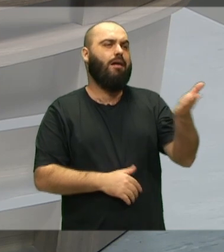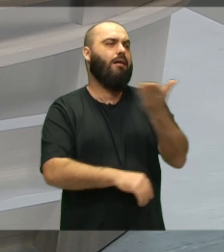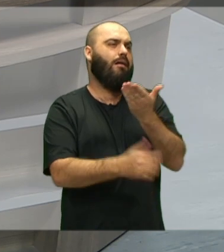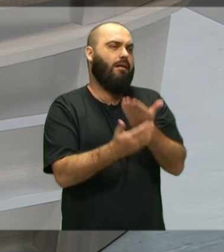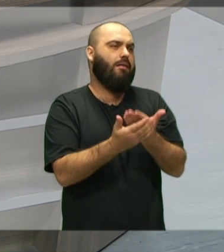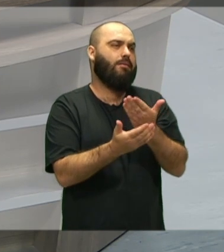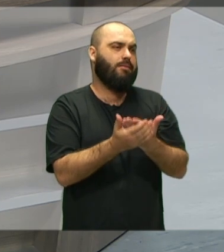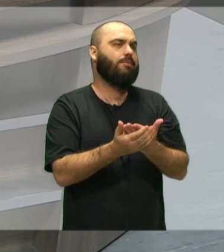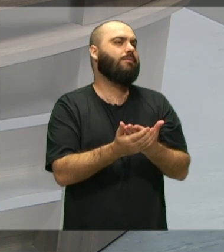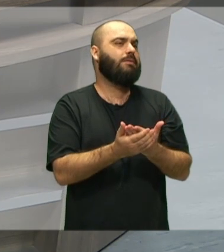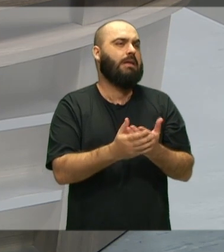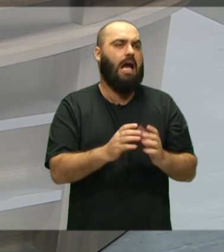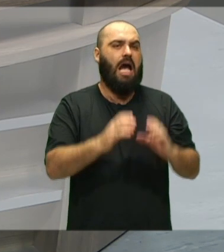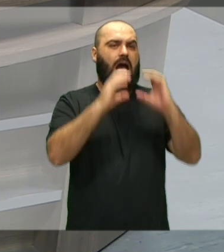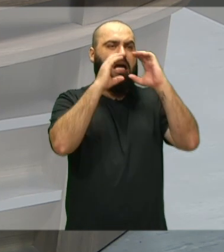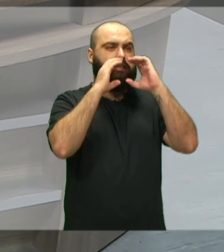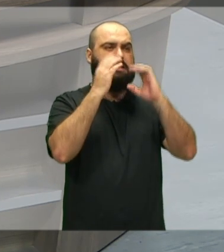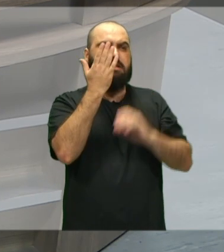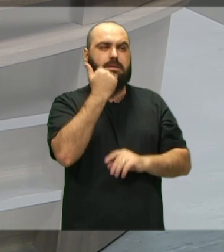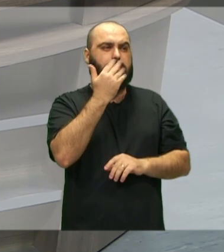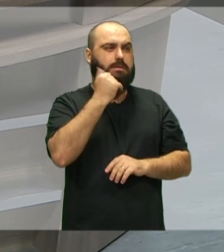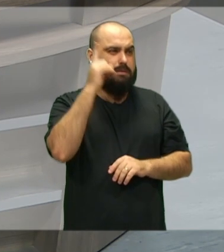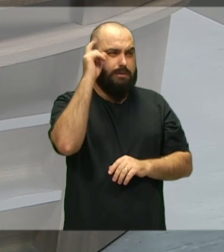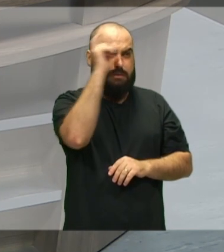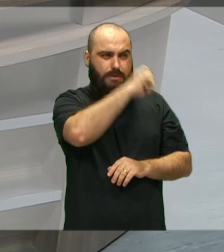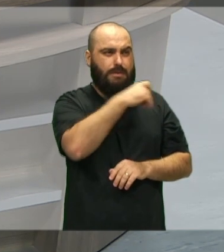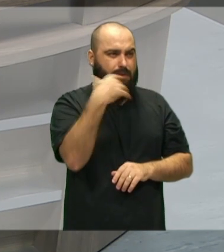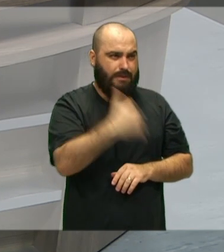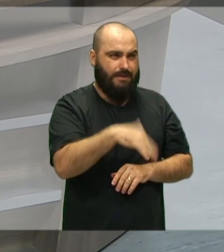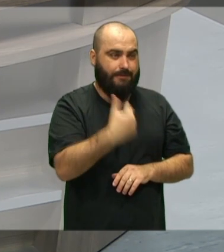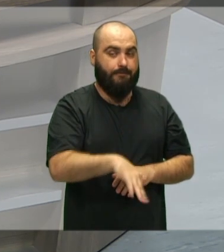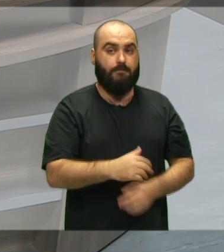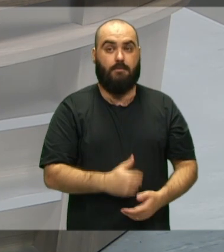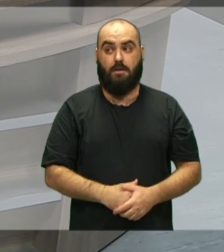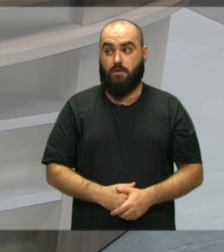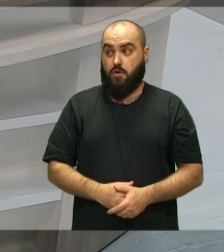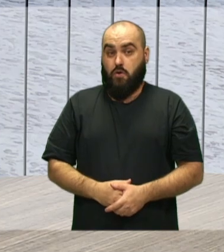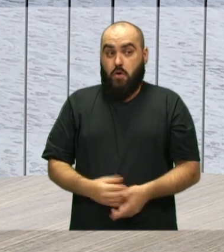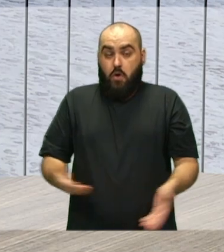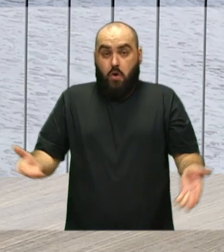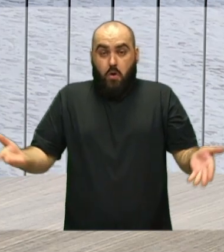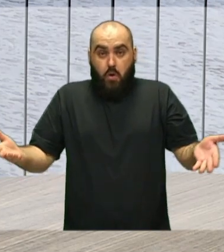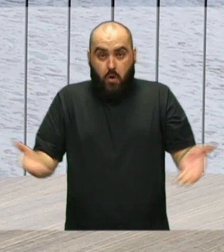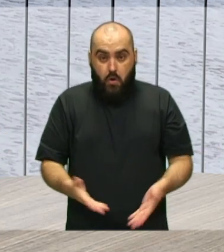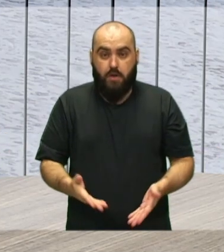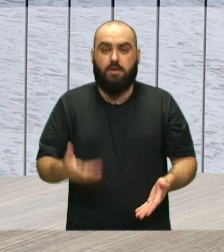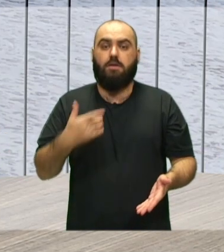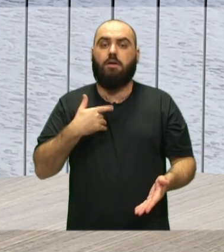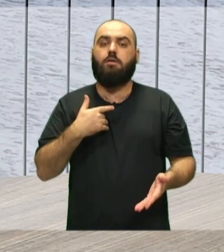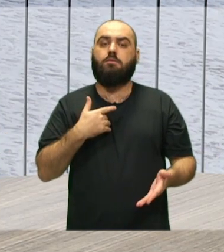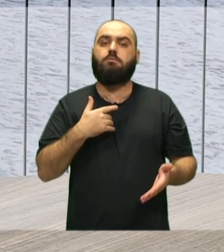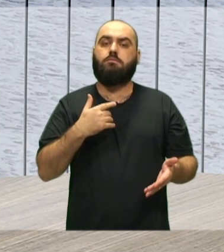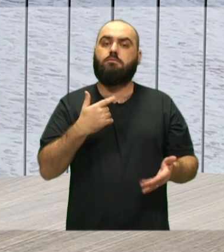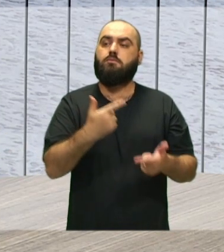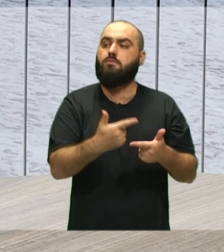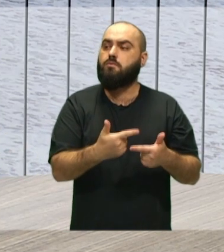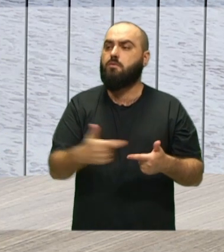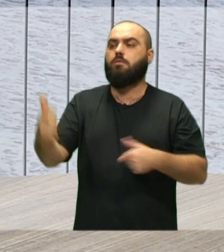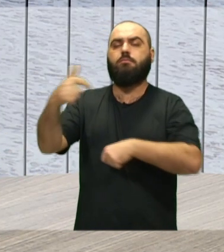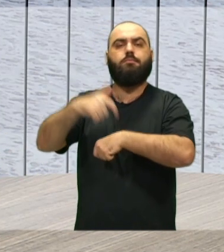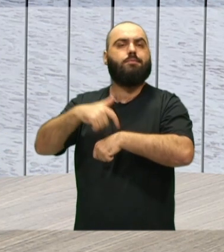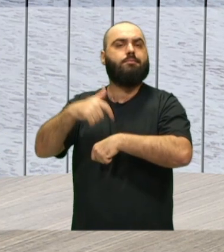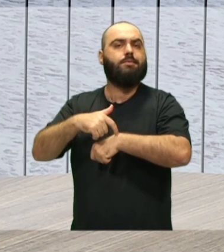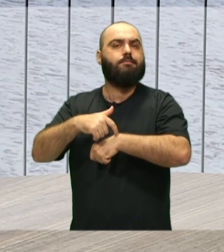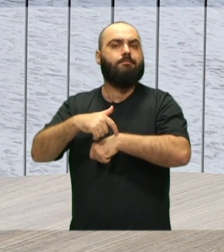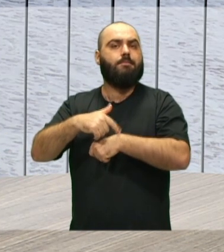comer um lanche era difícil, Elis. Então, hoje, eu estou passando isso novamente por um outro lado e vejo